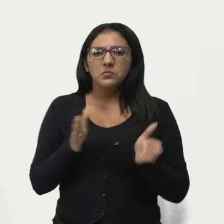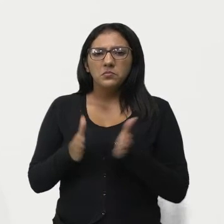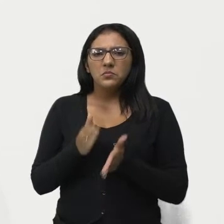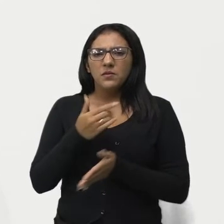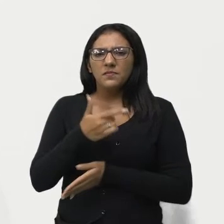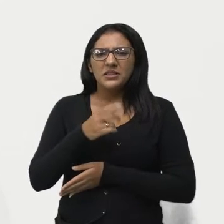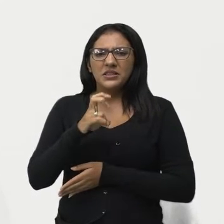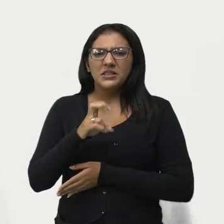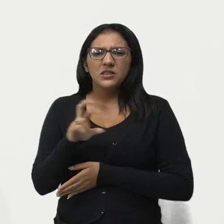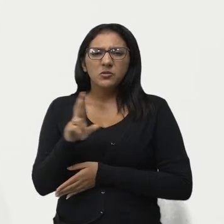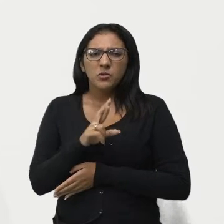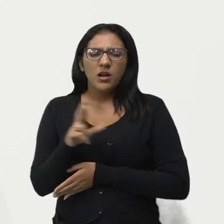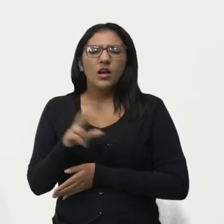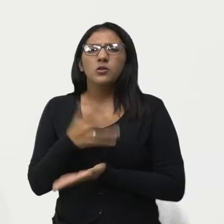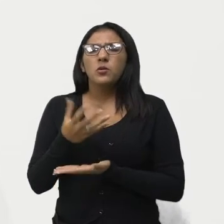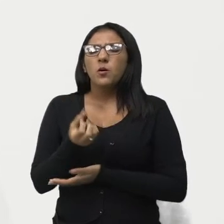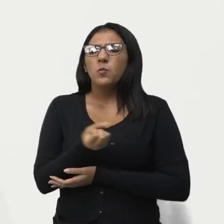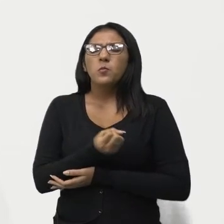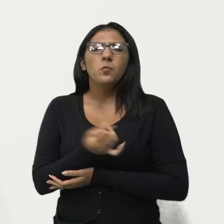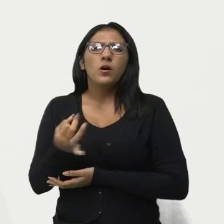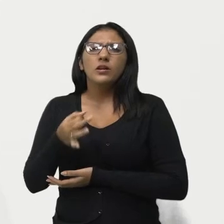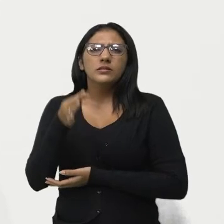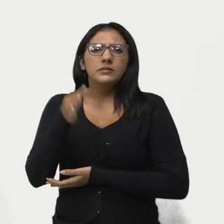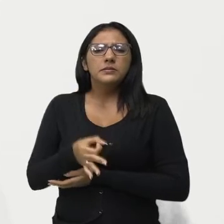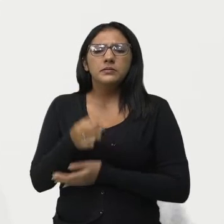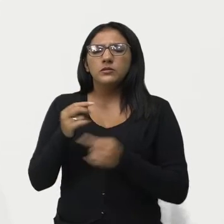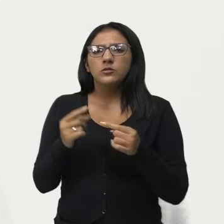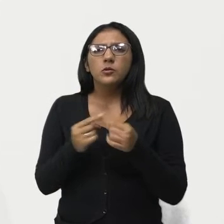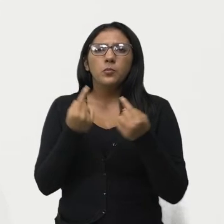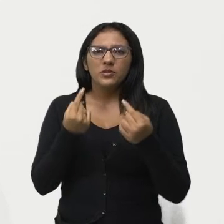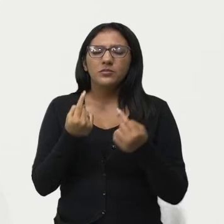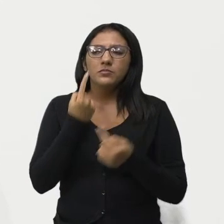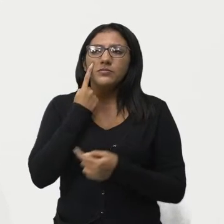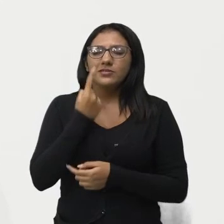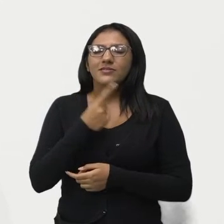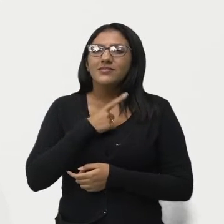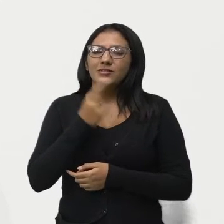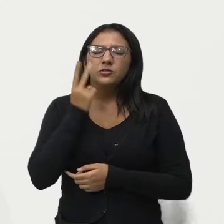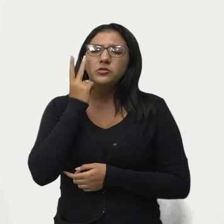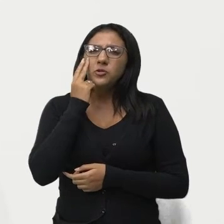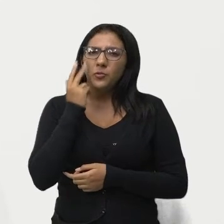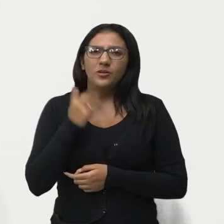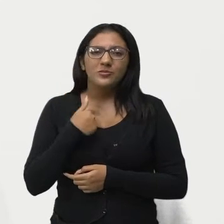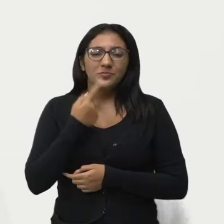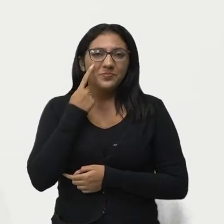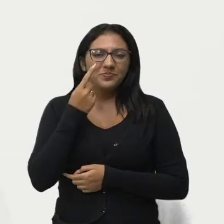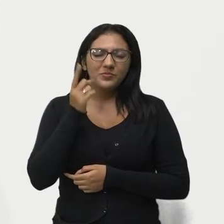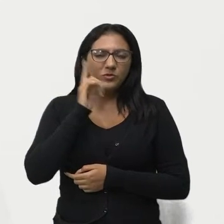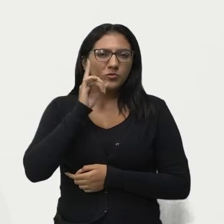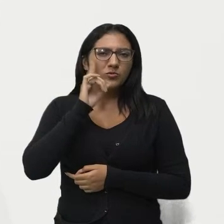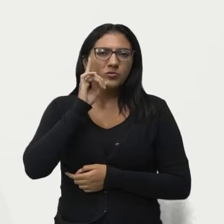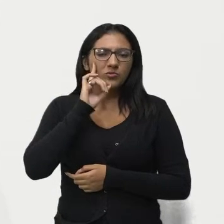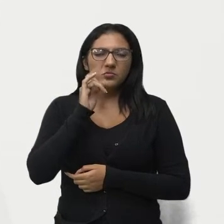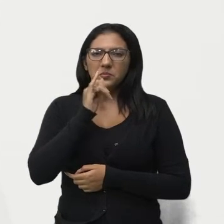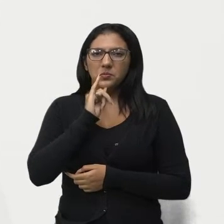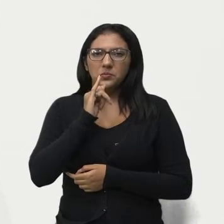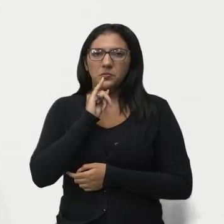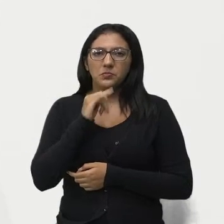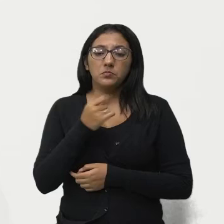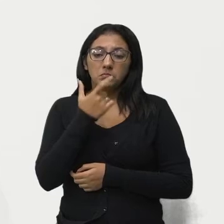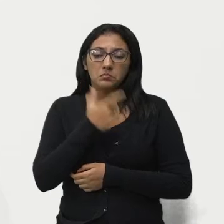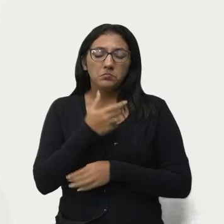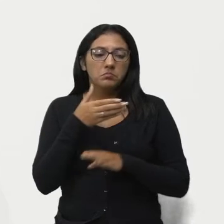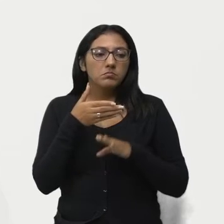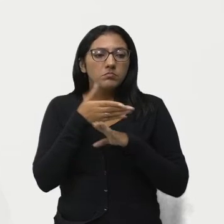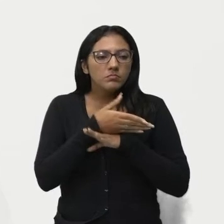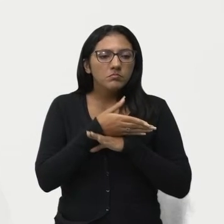cliente vai levar é D. Então é uma situação bastante comum, né? O cidadão foi lá no